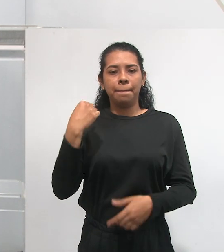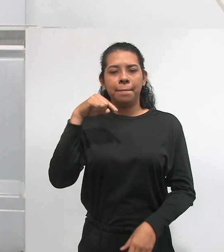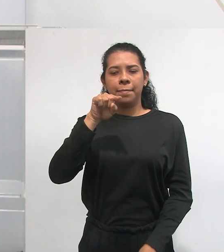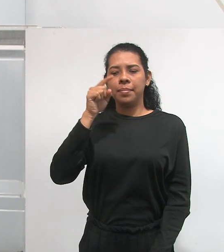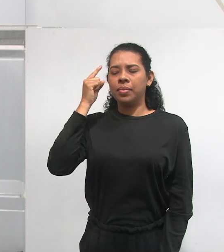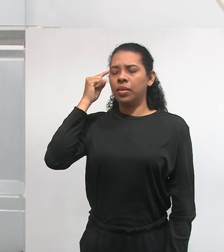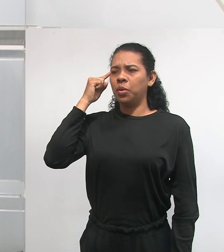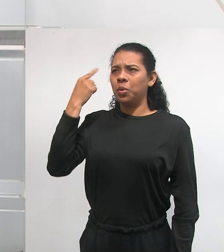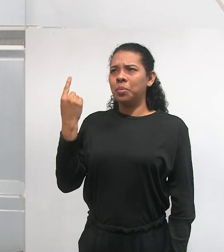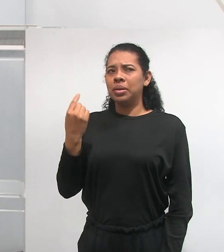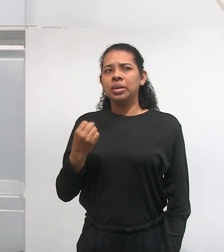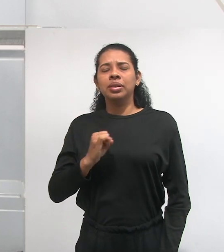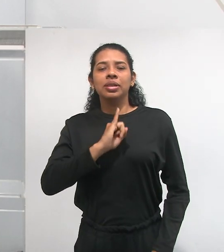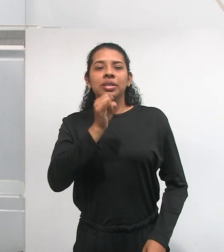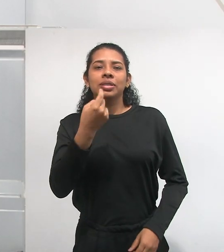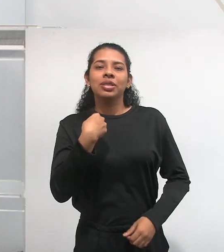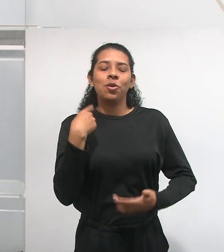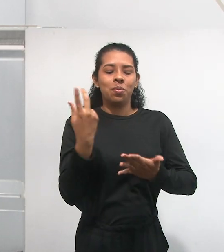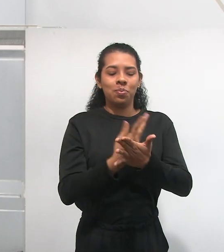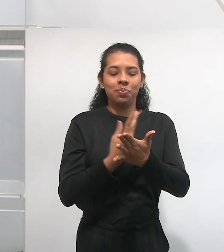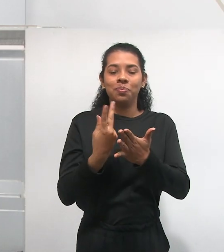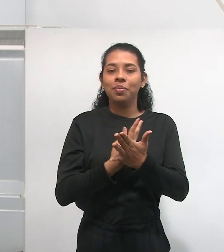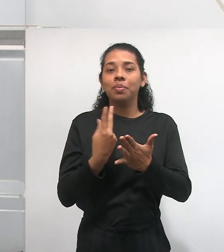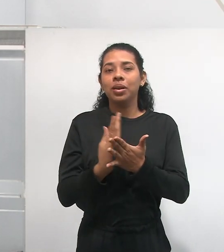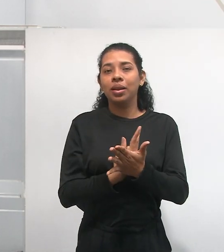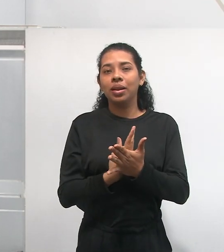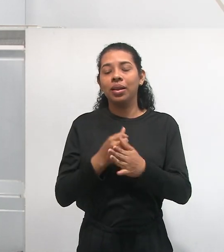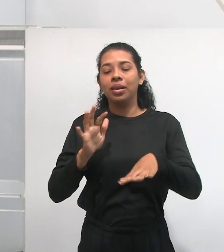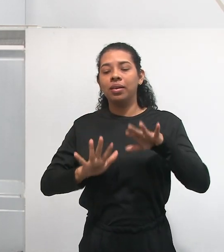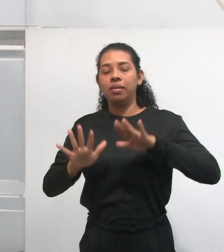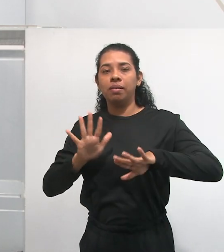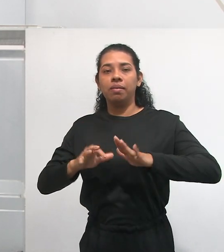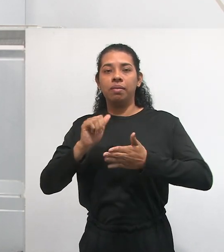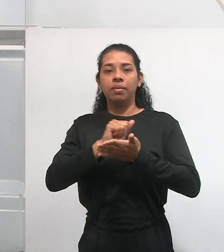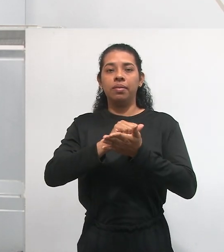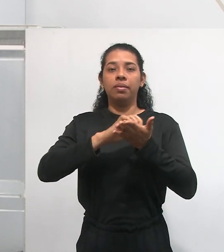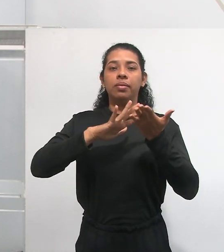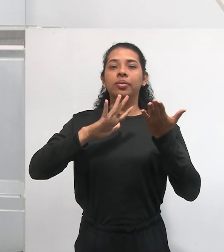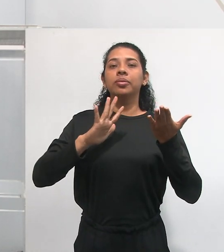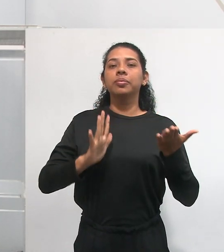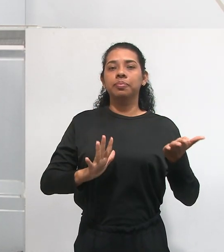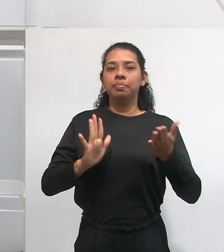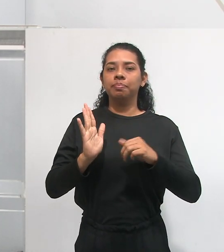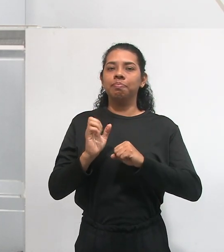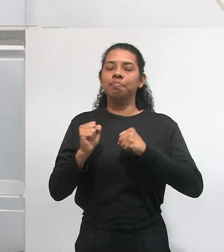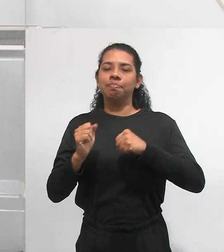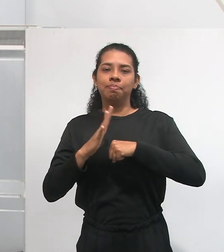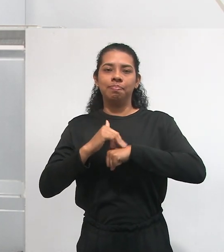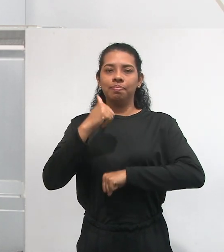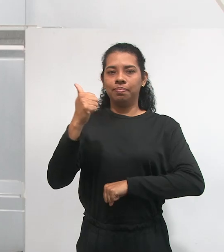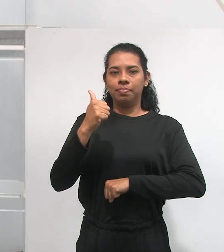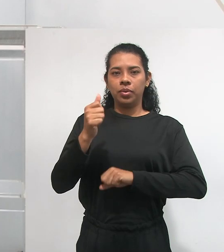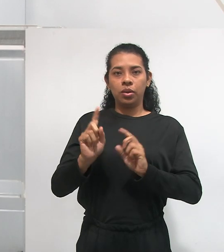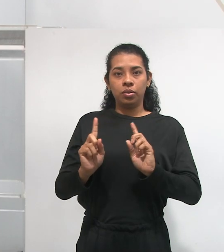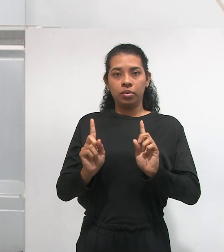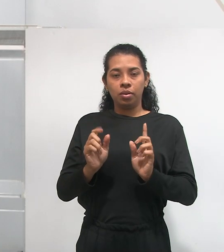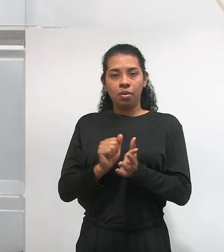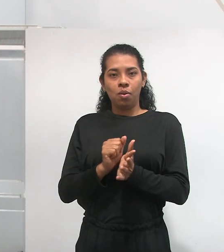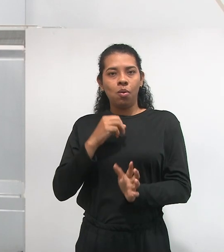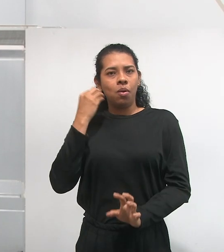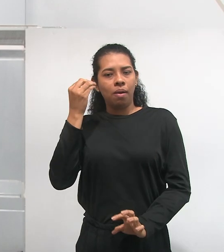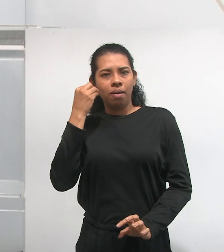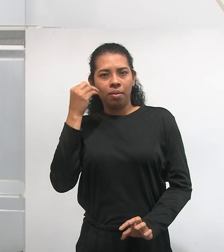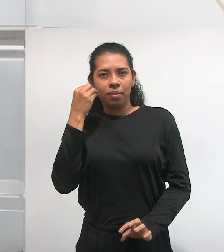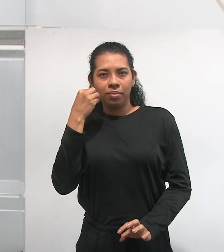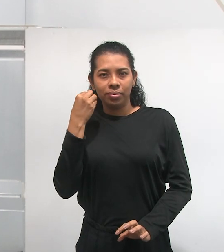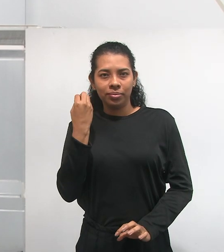dita. Não pense que se você errou de alguma forma, se você acha que sua atividade poderia ter sido melhor, que isso não é válido como